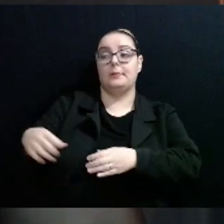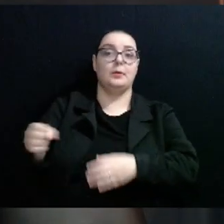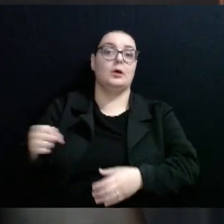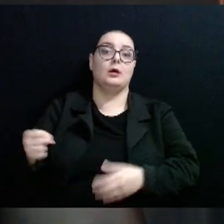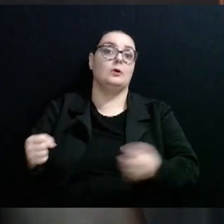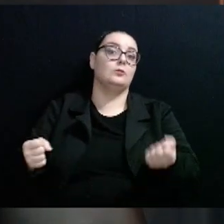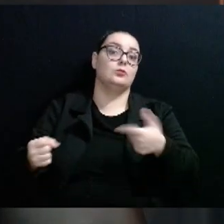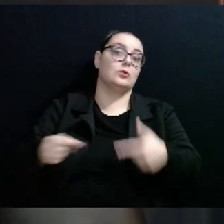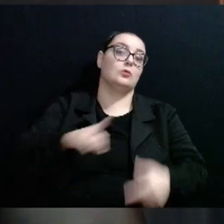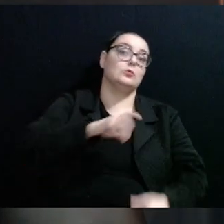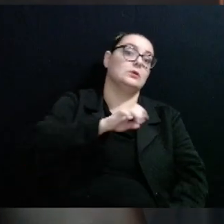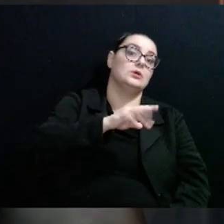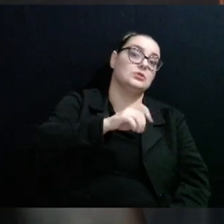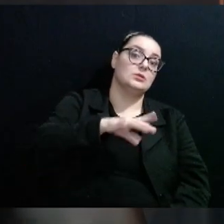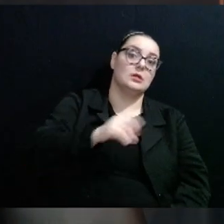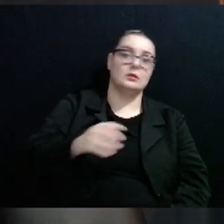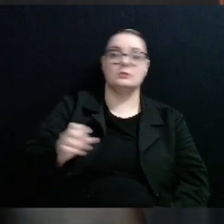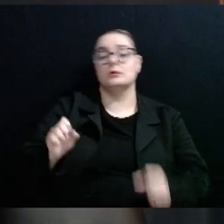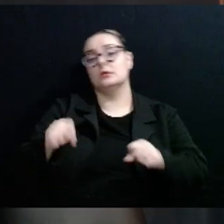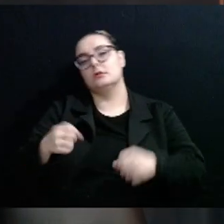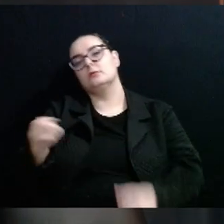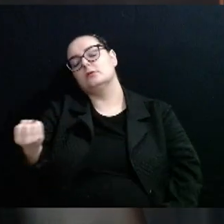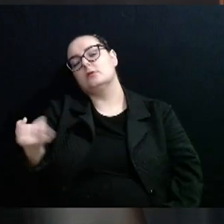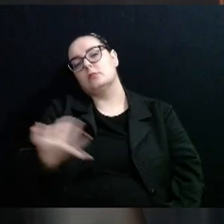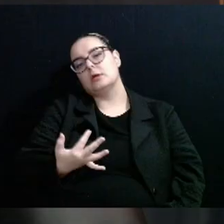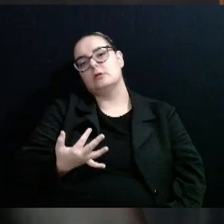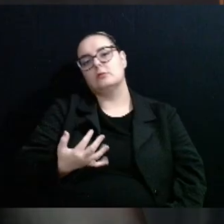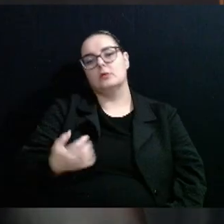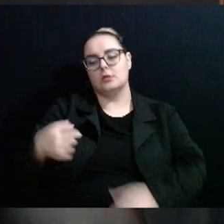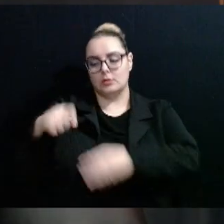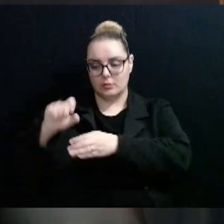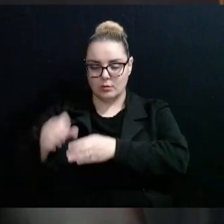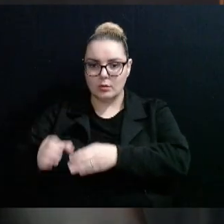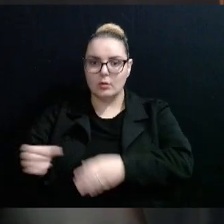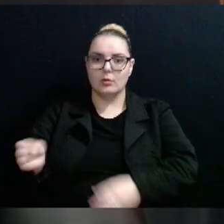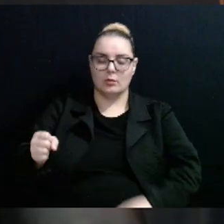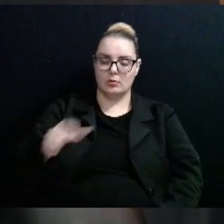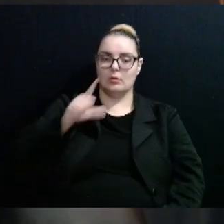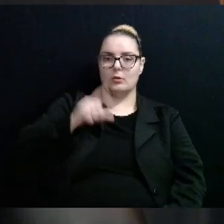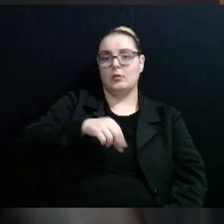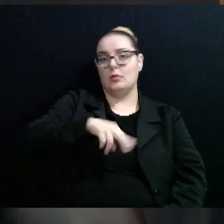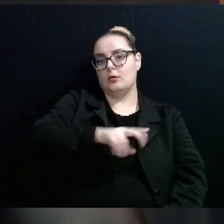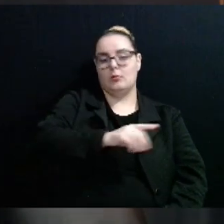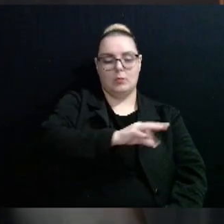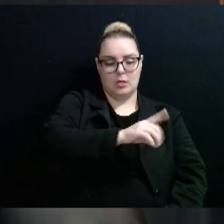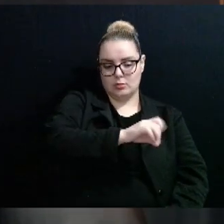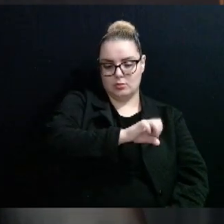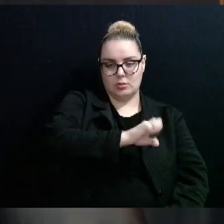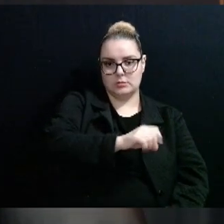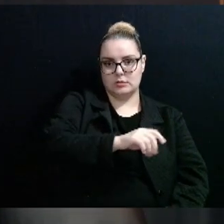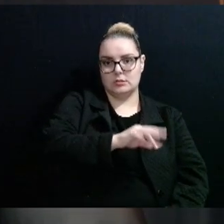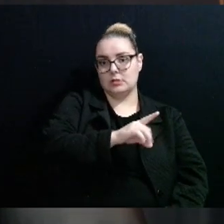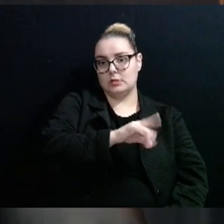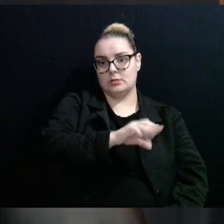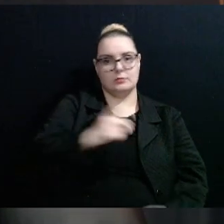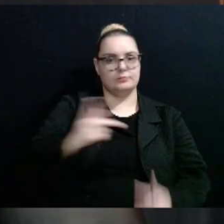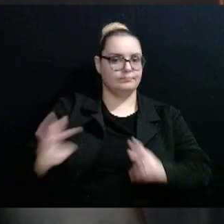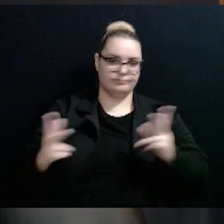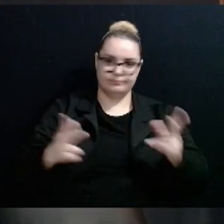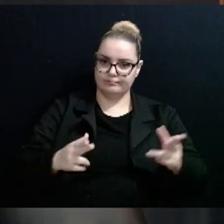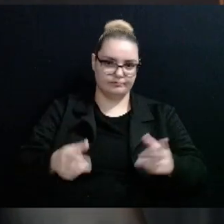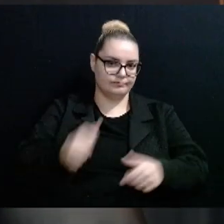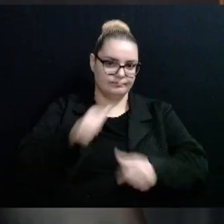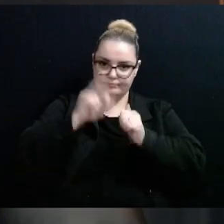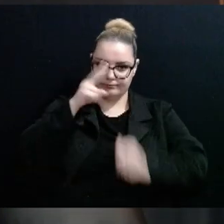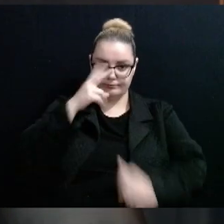por exemplo. Tudo depende da quantidade. Se você beber uma lata de cerveja ou uma dose de destilado, você vai estar consumindo a mesma quantidade de álcool. O problema é